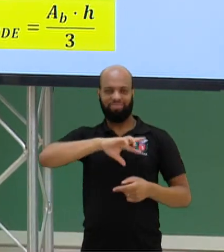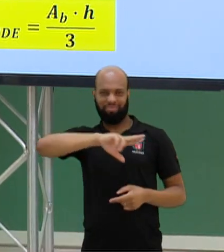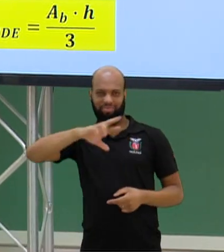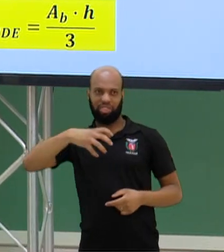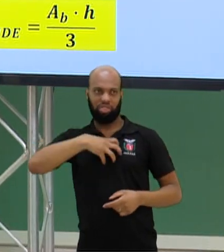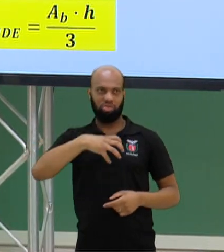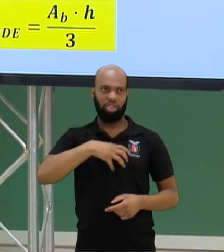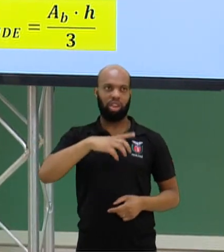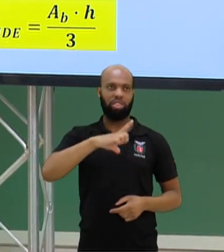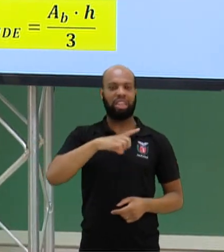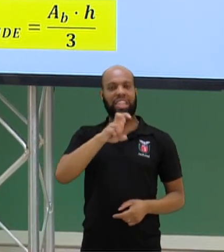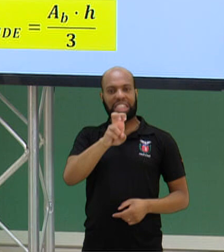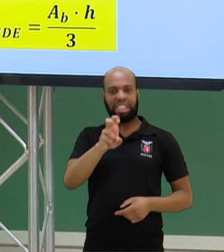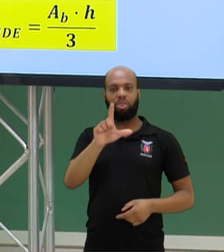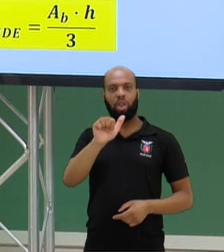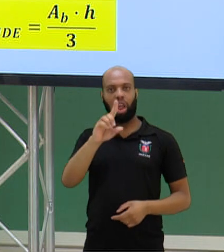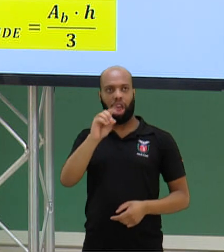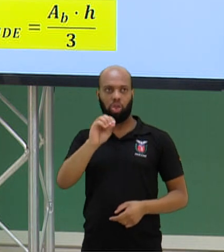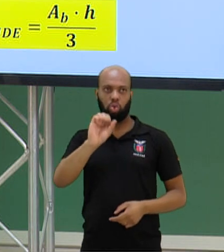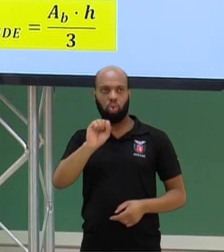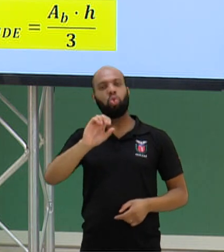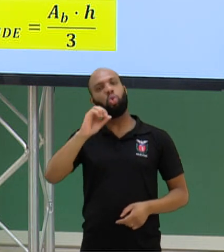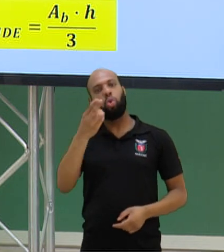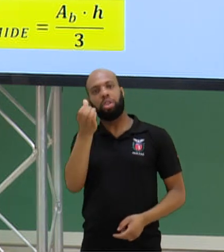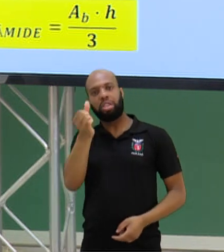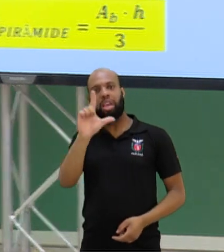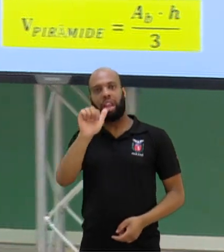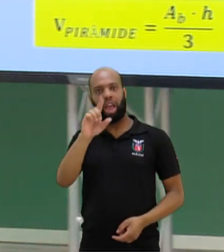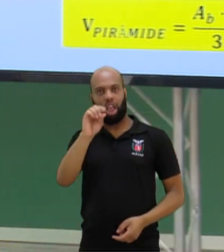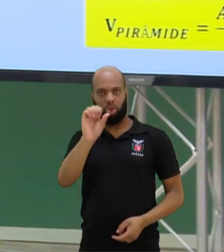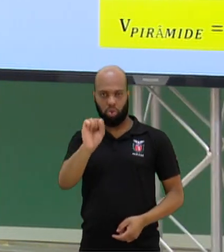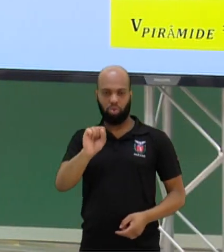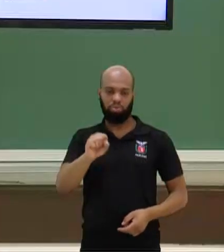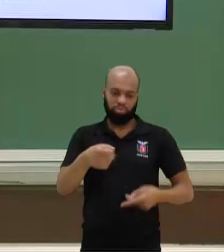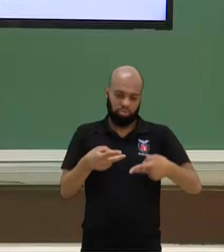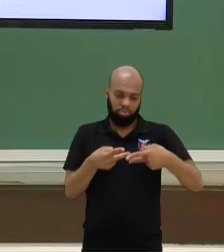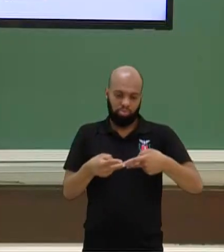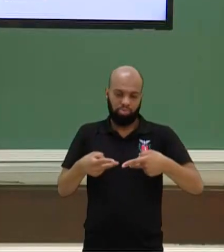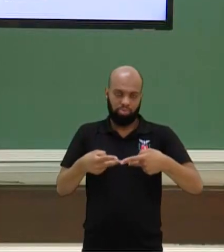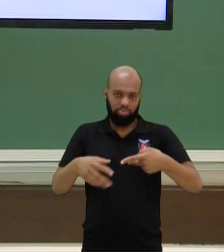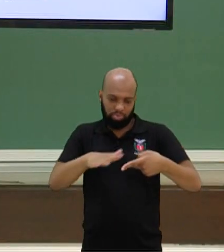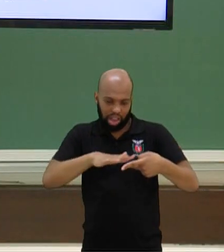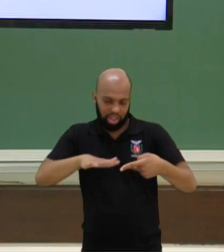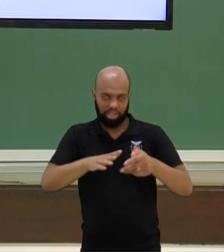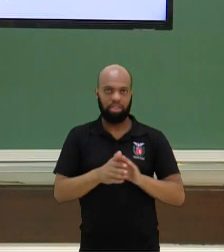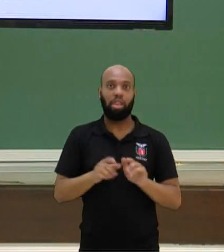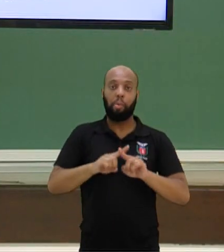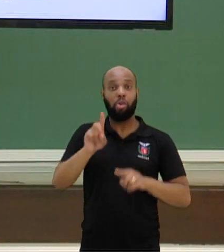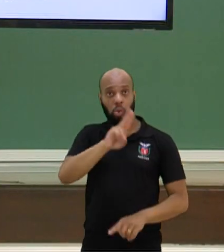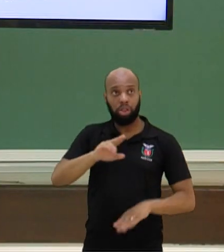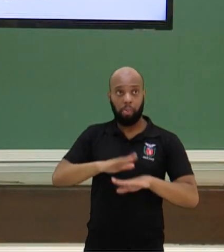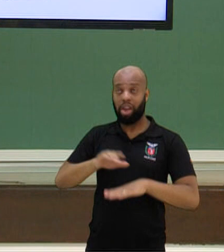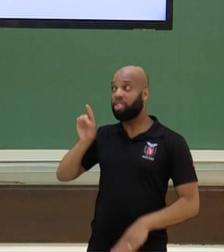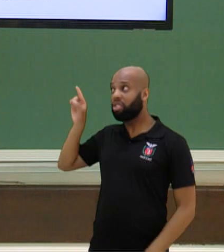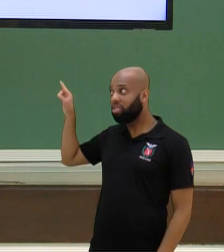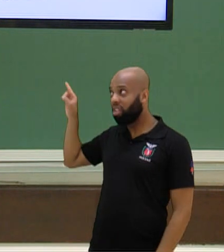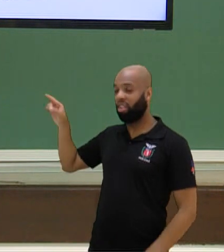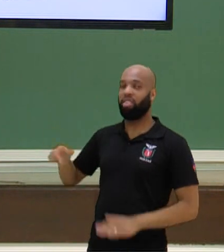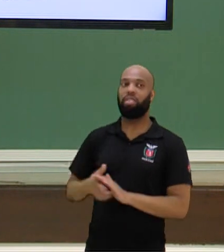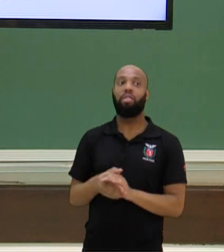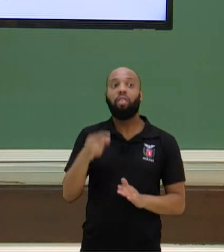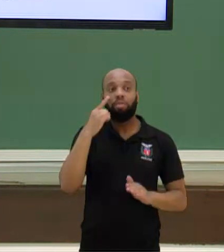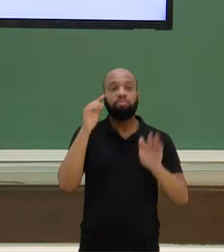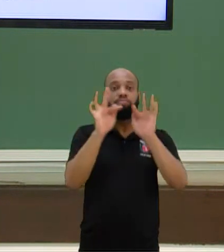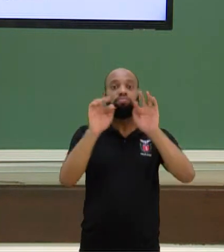ter outras bases? Pode sim, tá bom? Mas essas são as mais utilizadas, tá bom? E aqui, olhem lá, acompanhem a